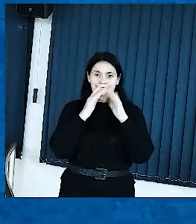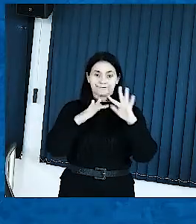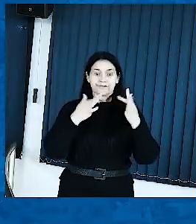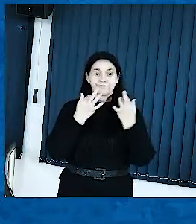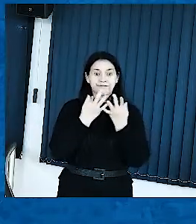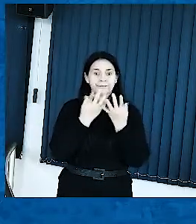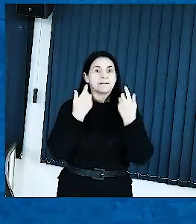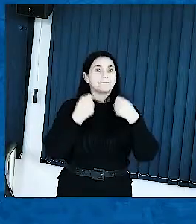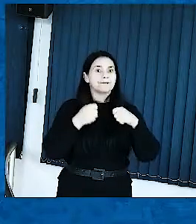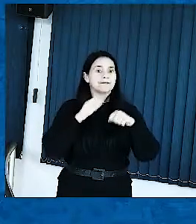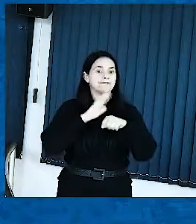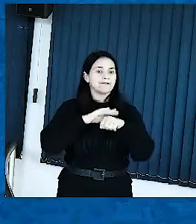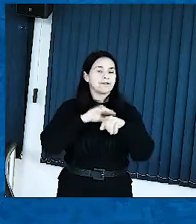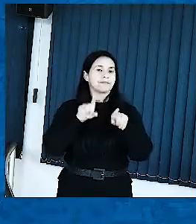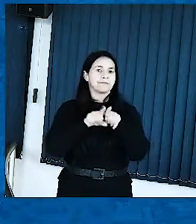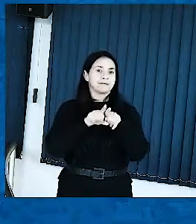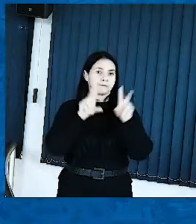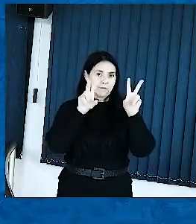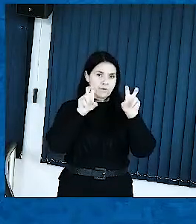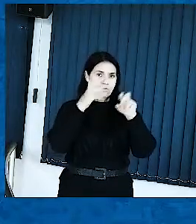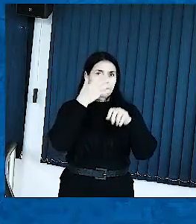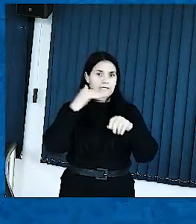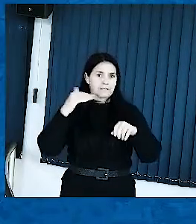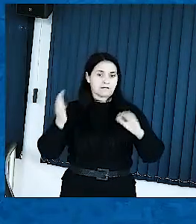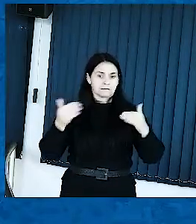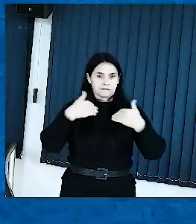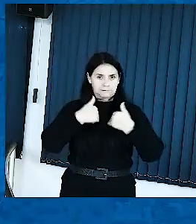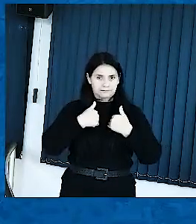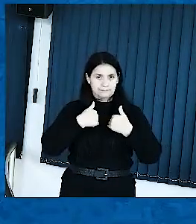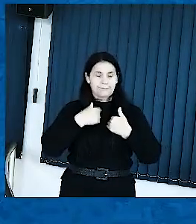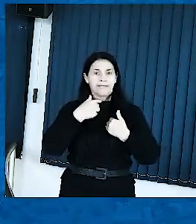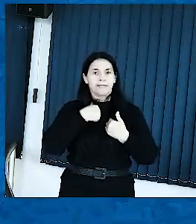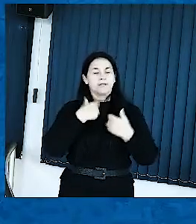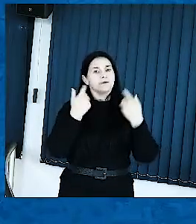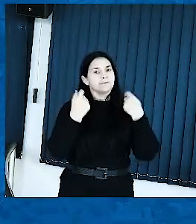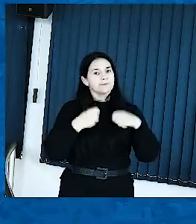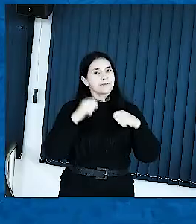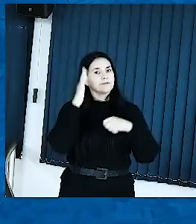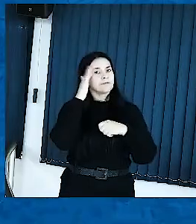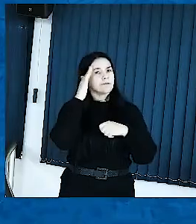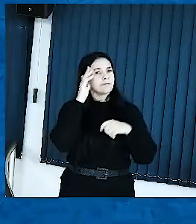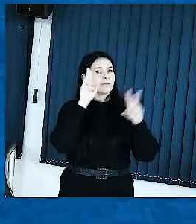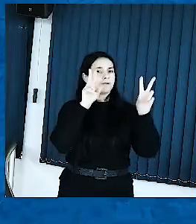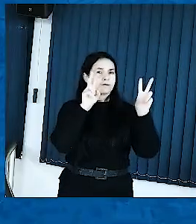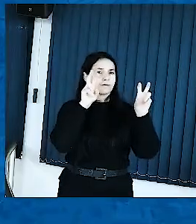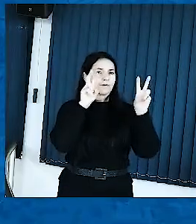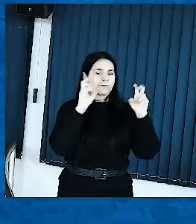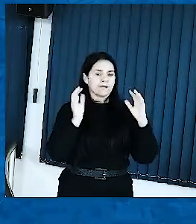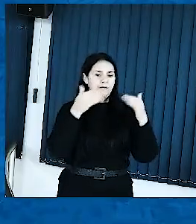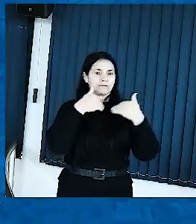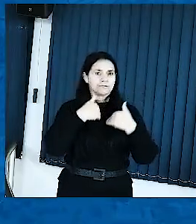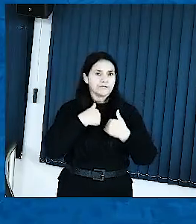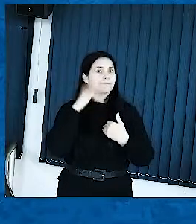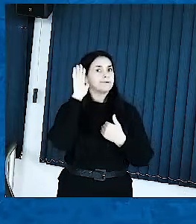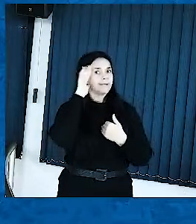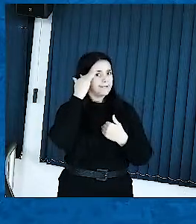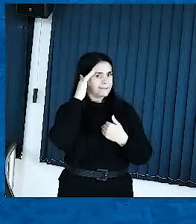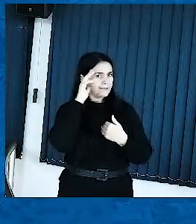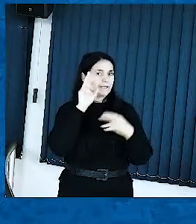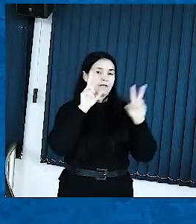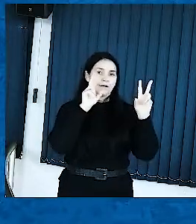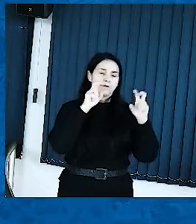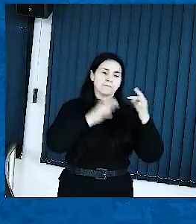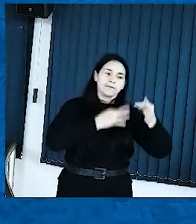precisa fazer em relação ao autismo. Eu preciso saber sobre autismo, entender sobre autismo, entender sobre